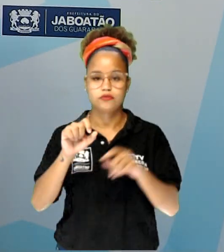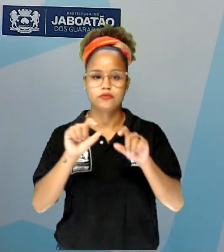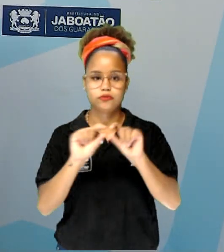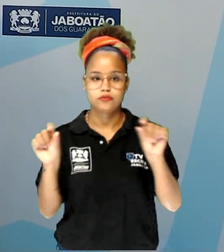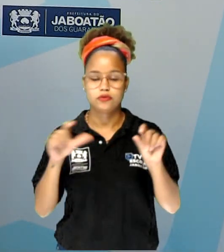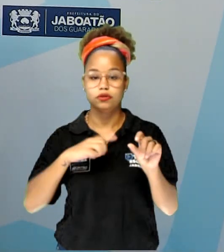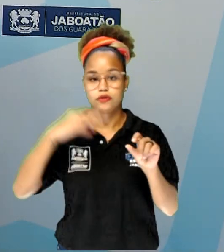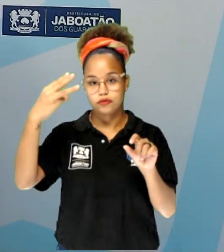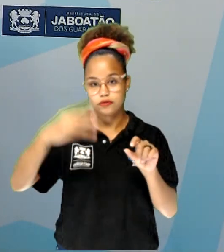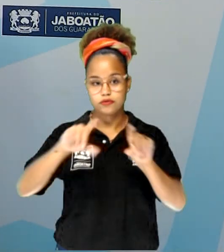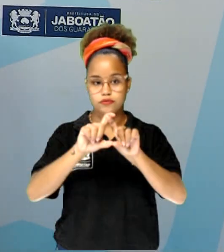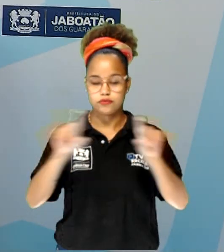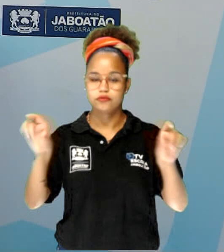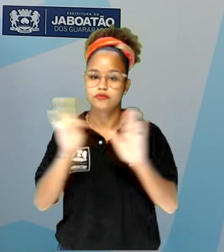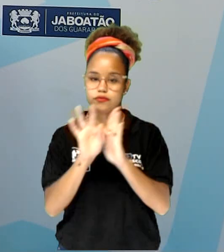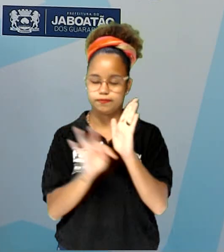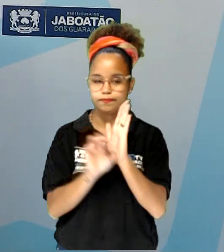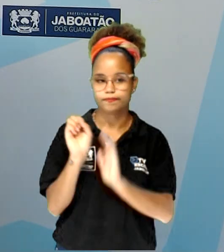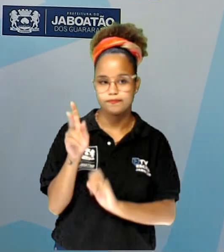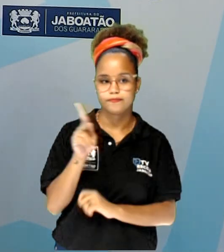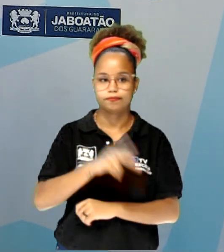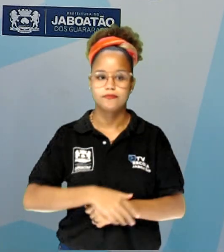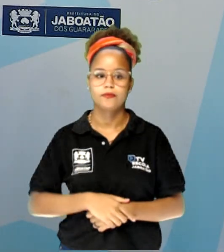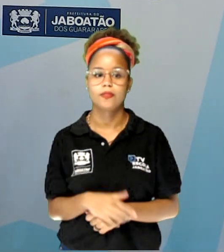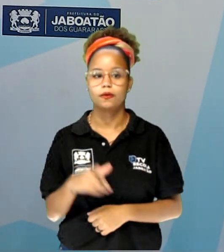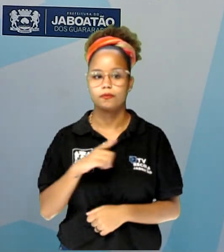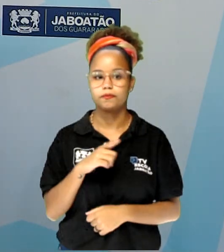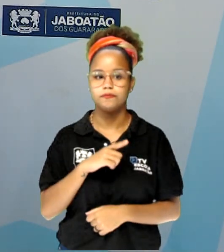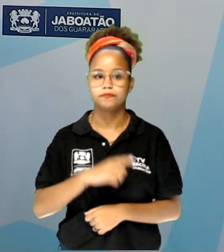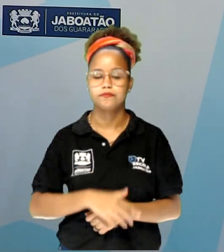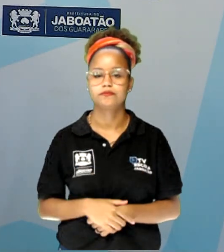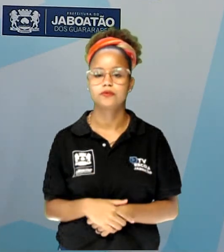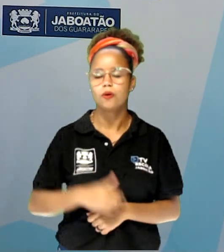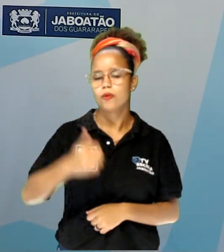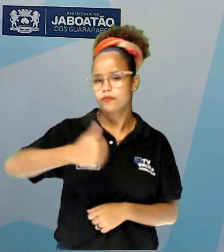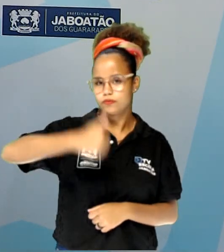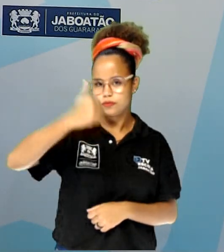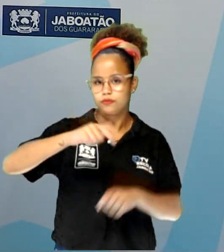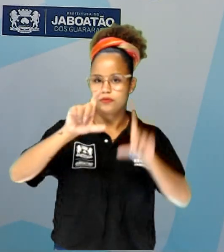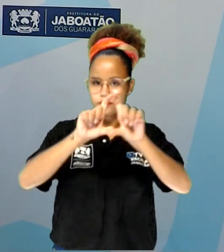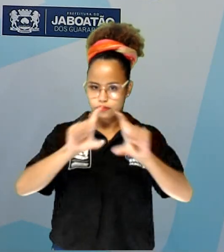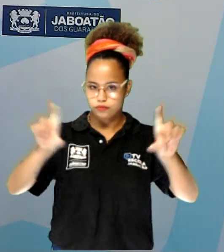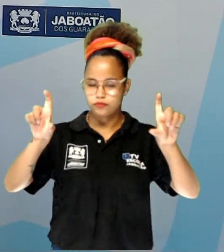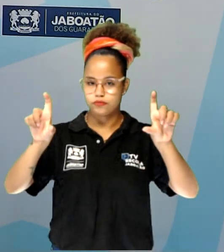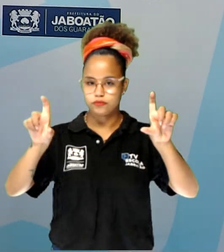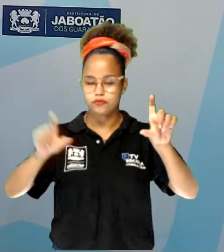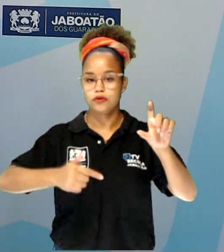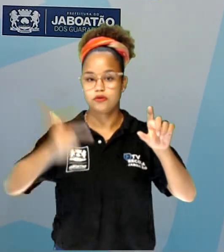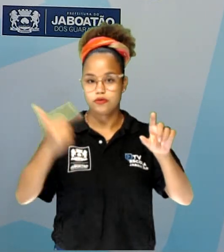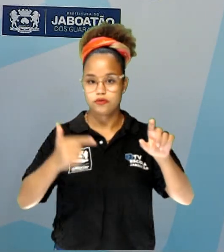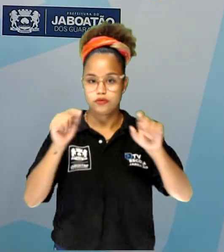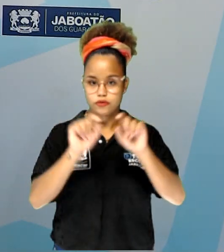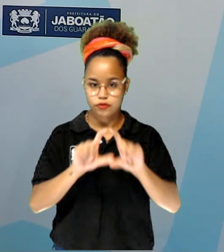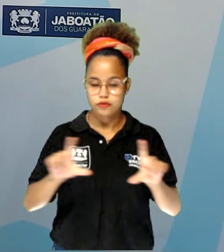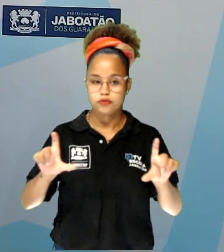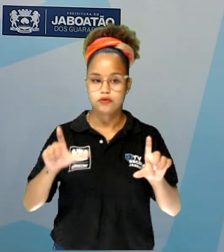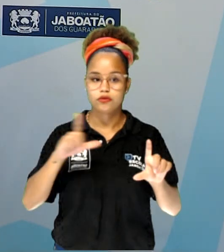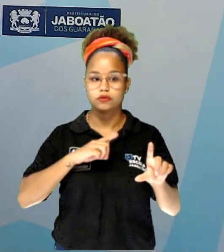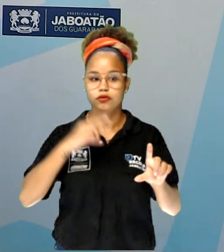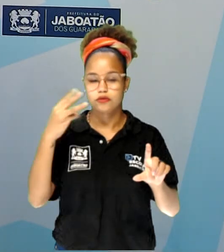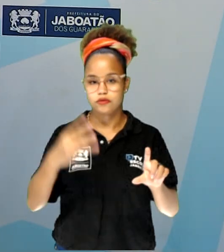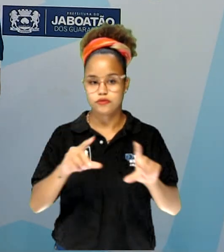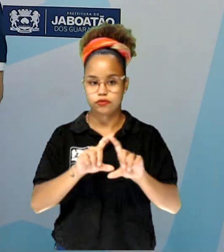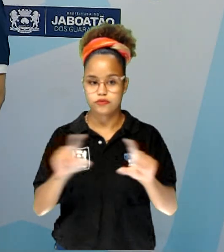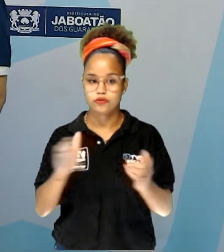terceira estrofe do texto, ok? Então nós temos aí a primeira estrofe, o primeiro conjunto de versos, a segunda estrofe e a terceira se